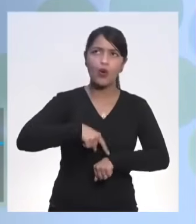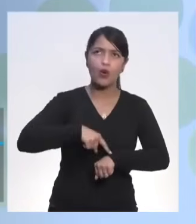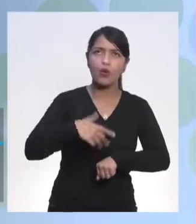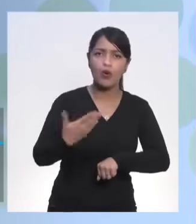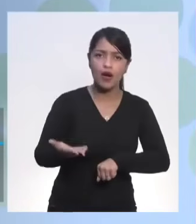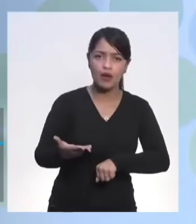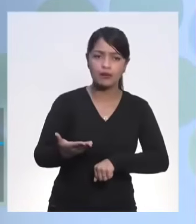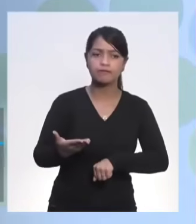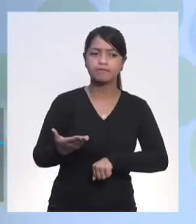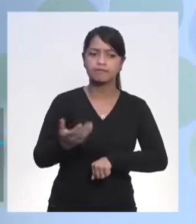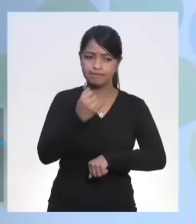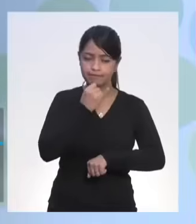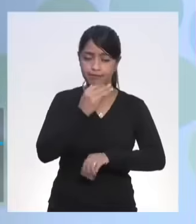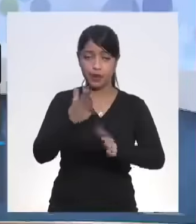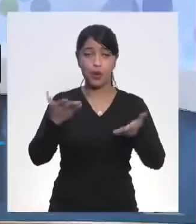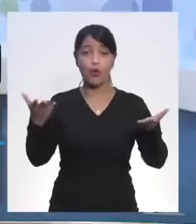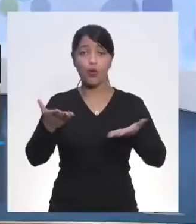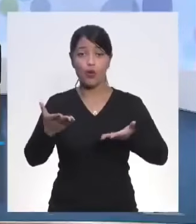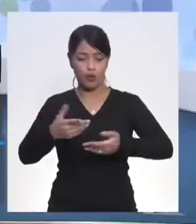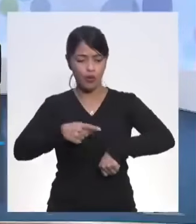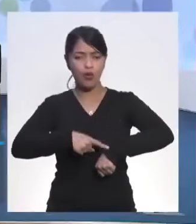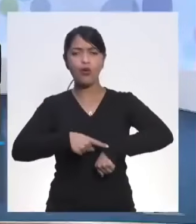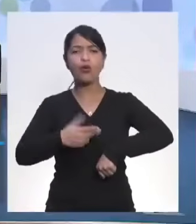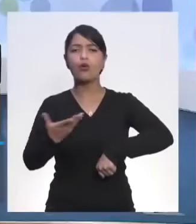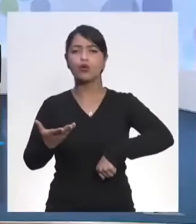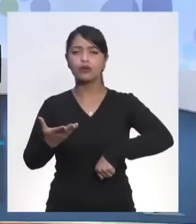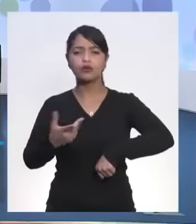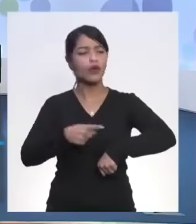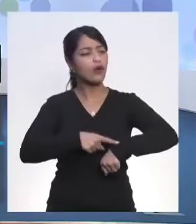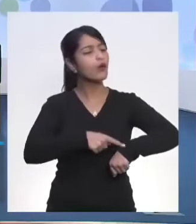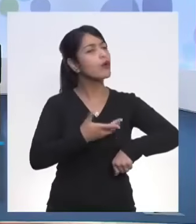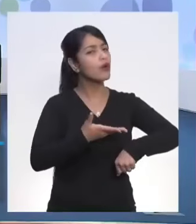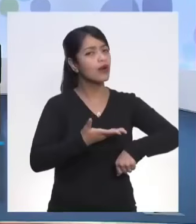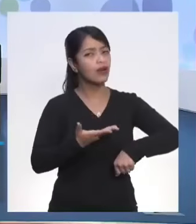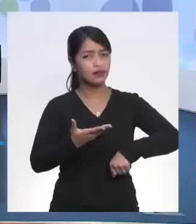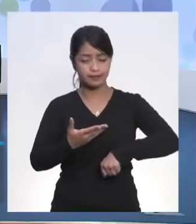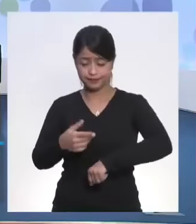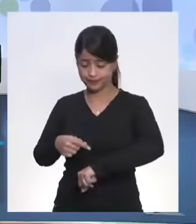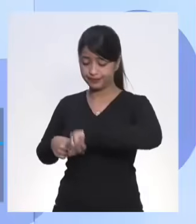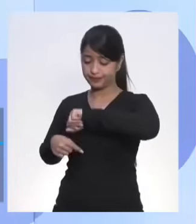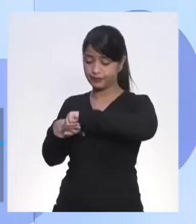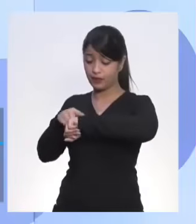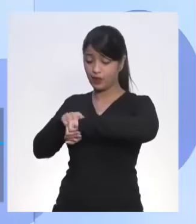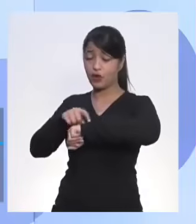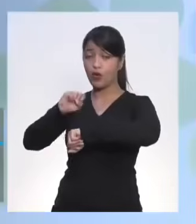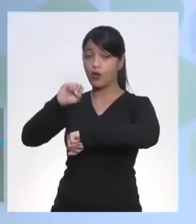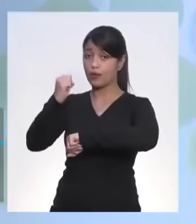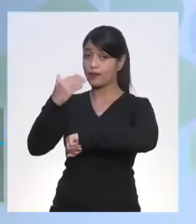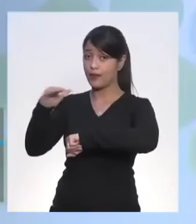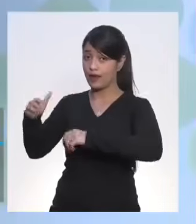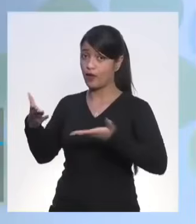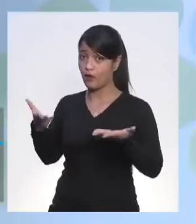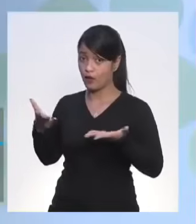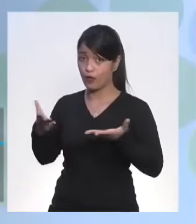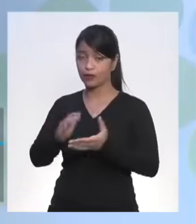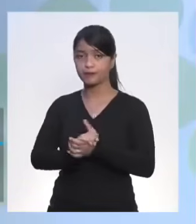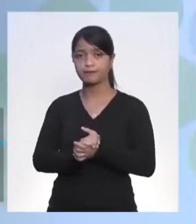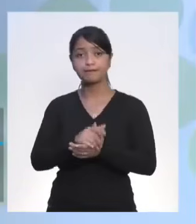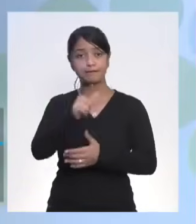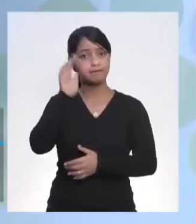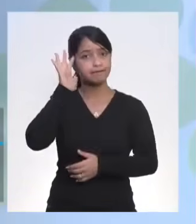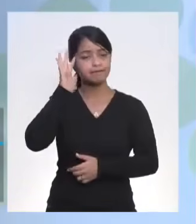exemplo, agora, que horas são, Ale? São, no meu relógio, 8h30. 8h30. Se eu tiver que